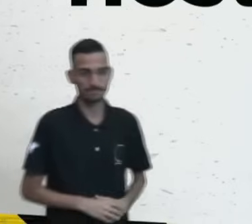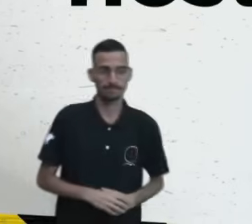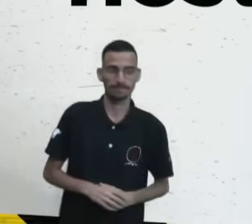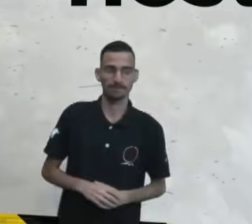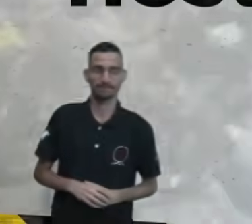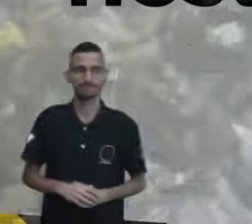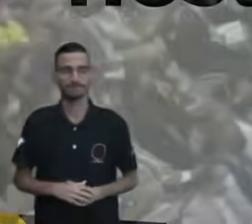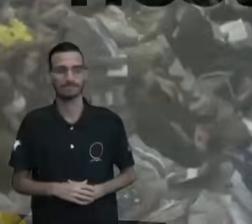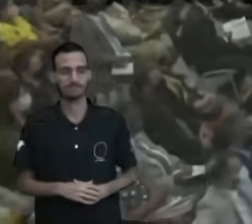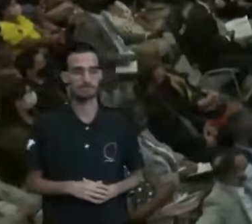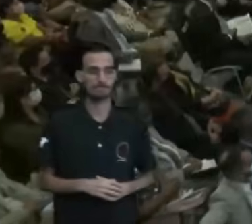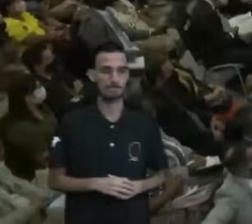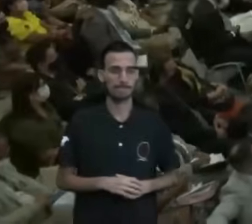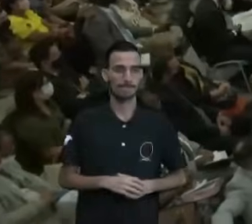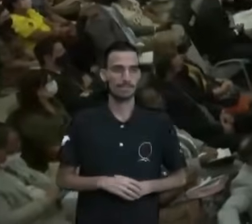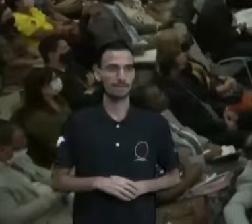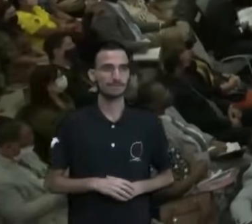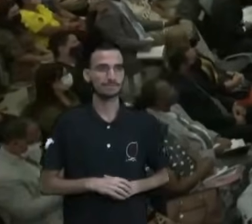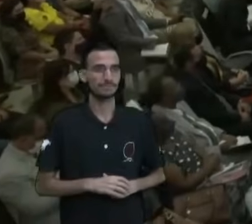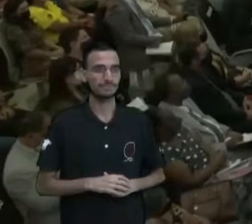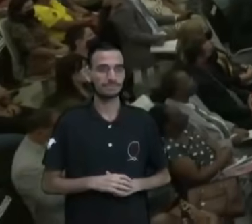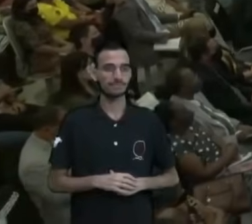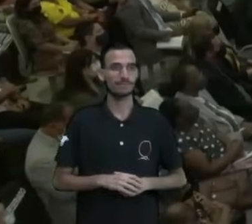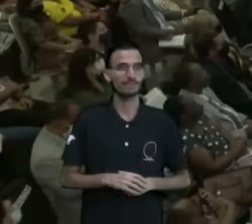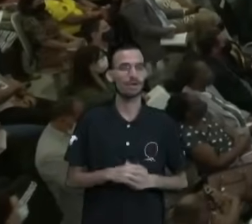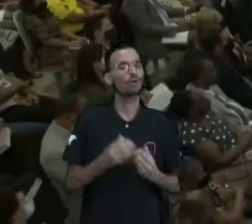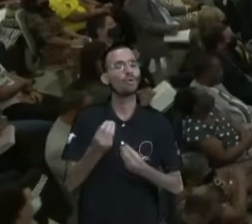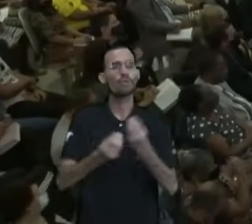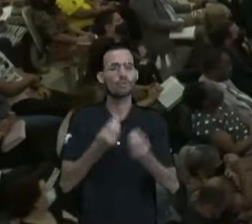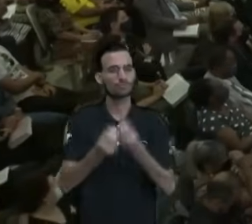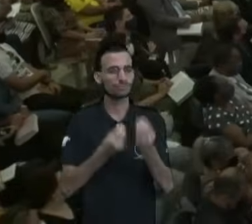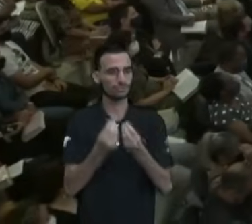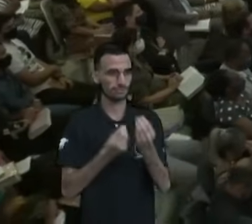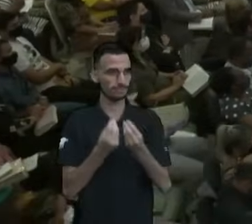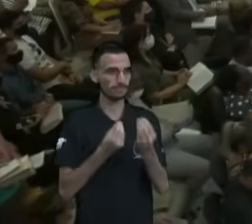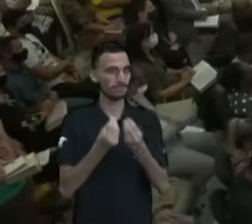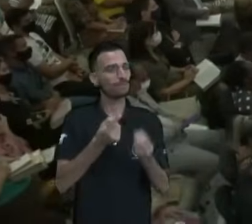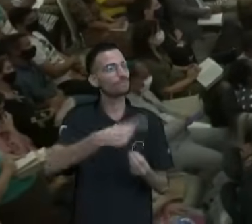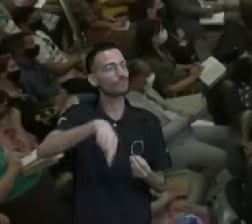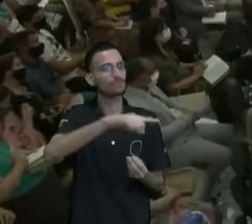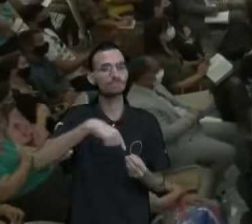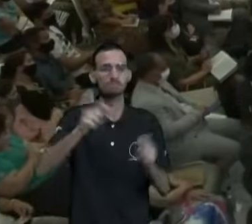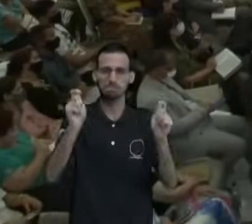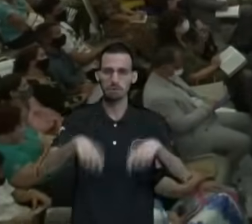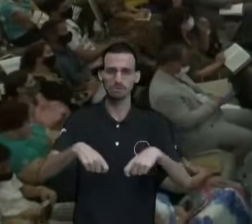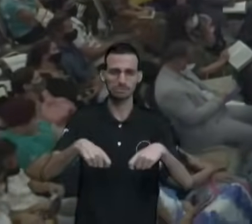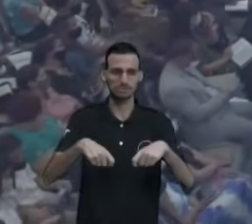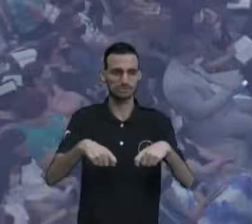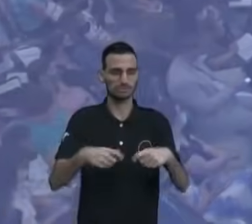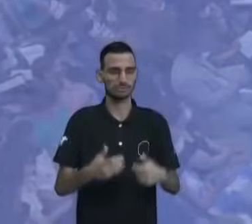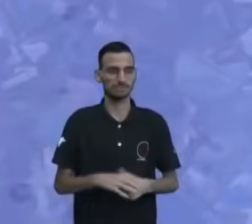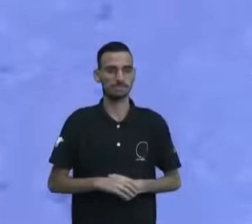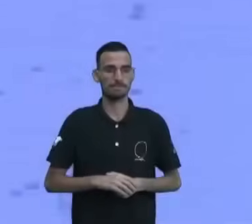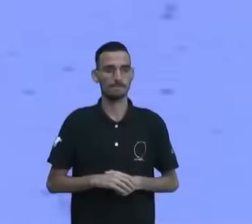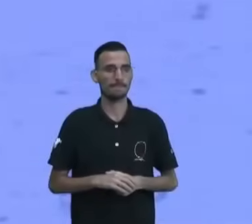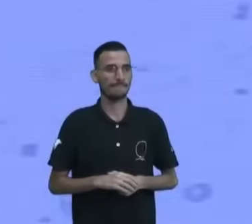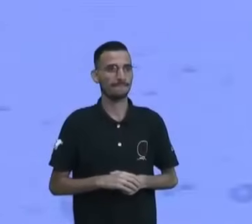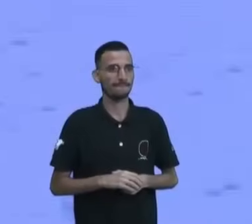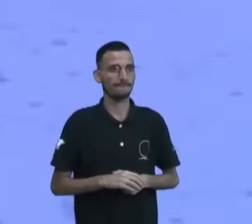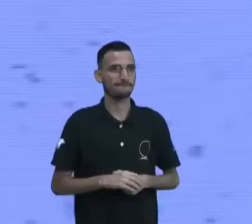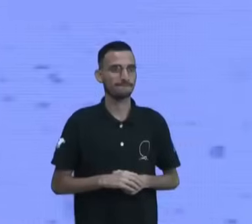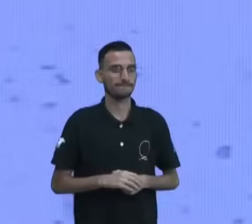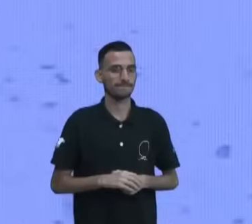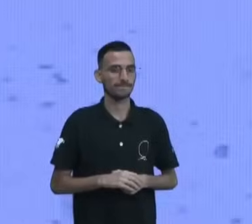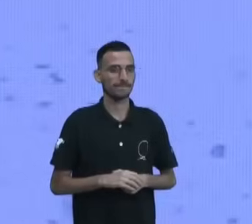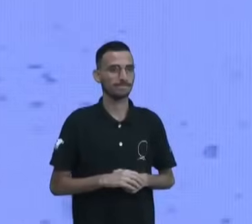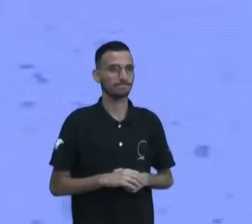como é que você pode identificar os falsificadores da palavra nesse tempo tem